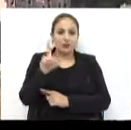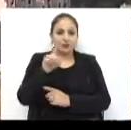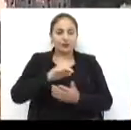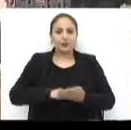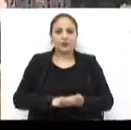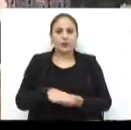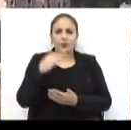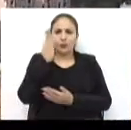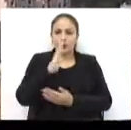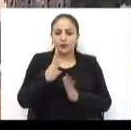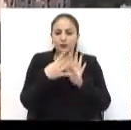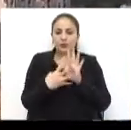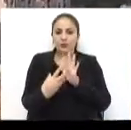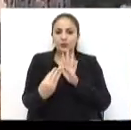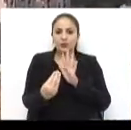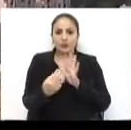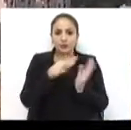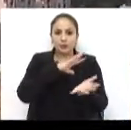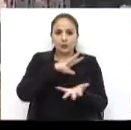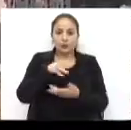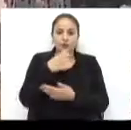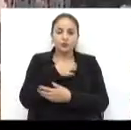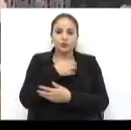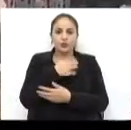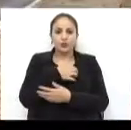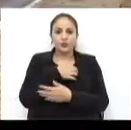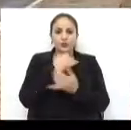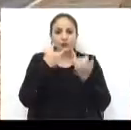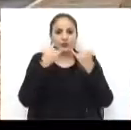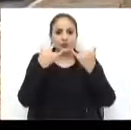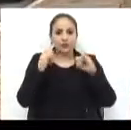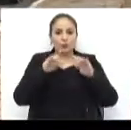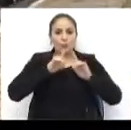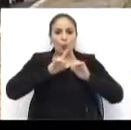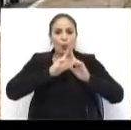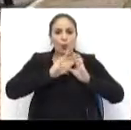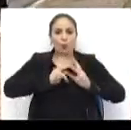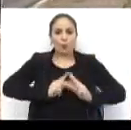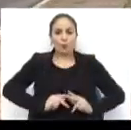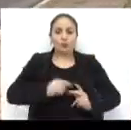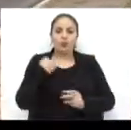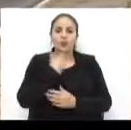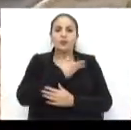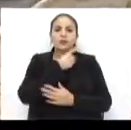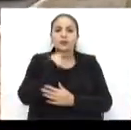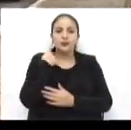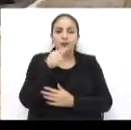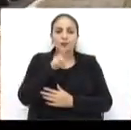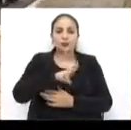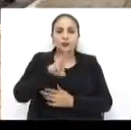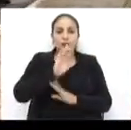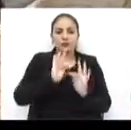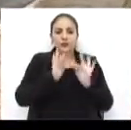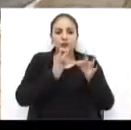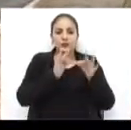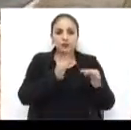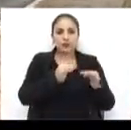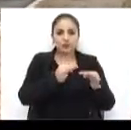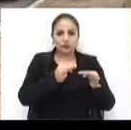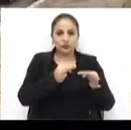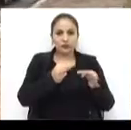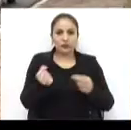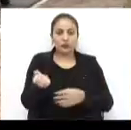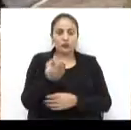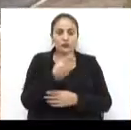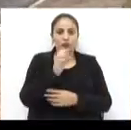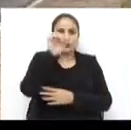Brasil seja um exemplo mundial na geração de energia limpa, ainda estamos muito atrasados na utilização de tecnologias de ponta